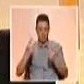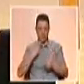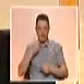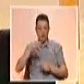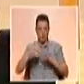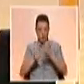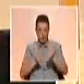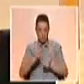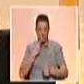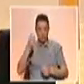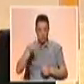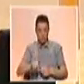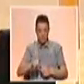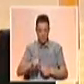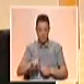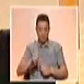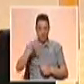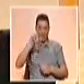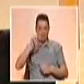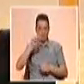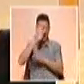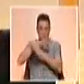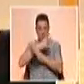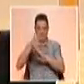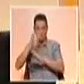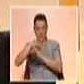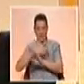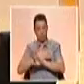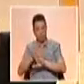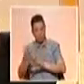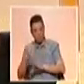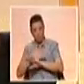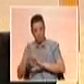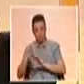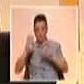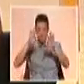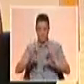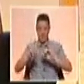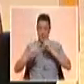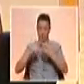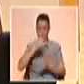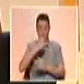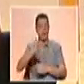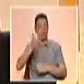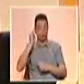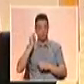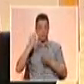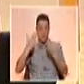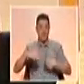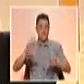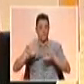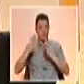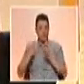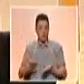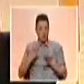reorganização e um pouco também por isso os planos ficaram atrasados e só foram concluídos em 2012. Neste momento, obviamente que estamos